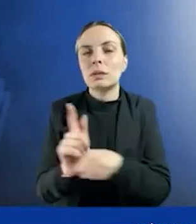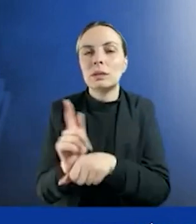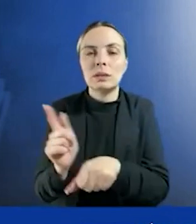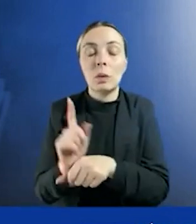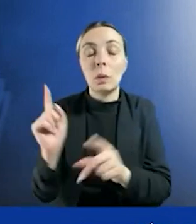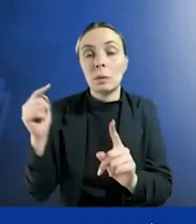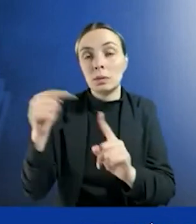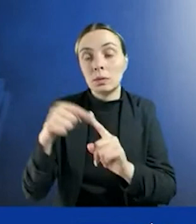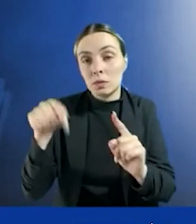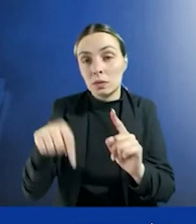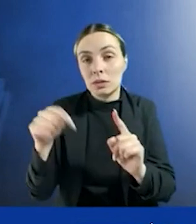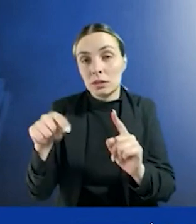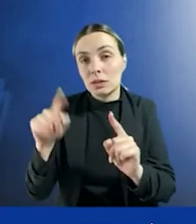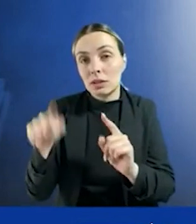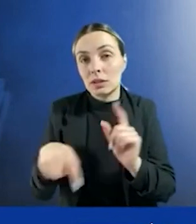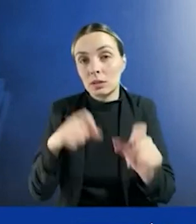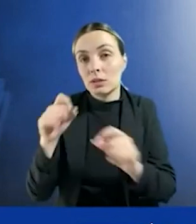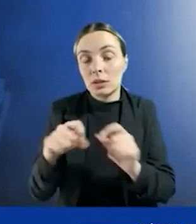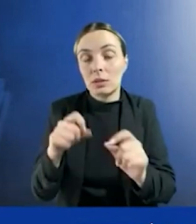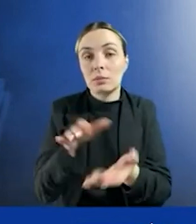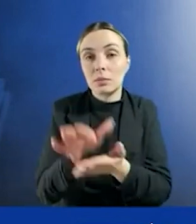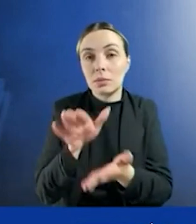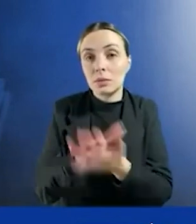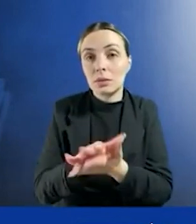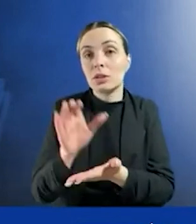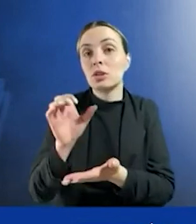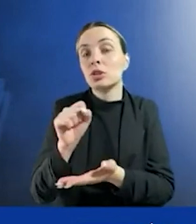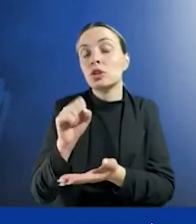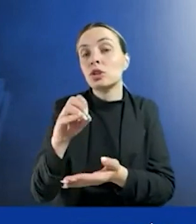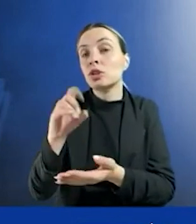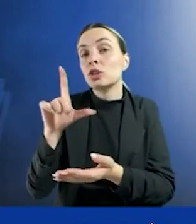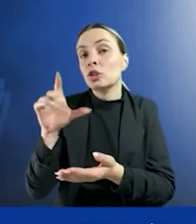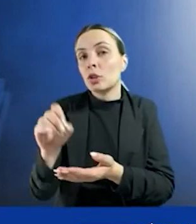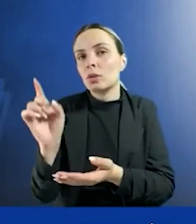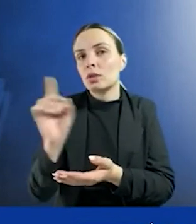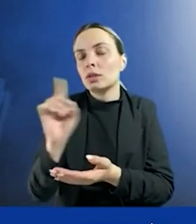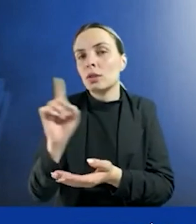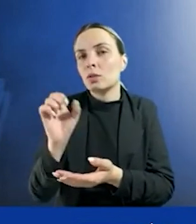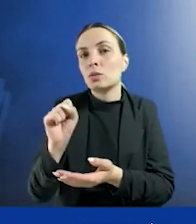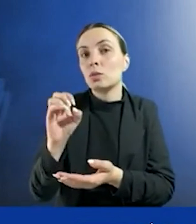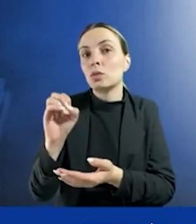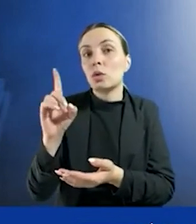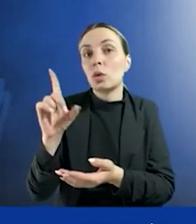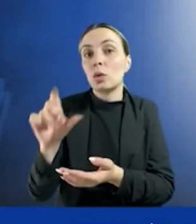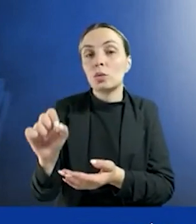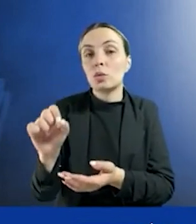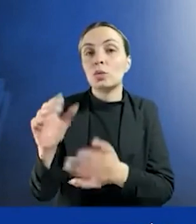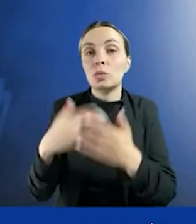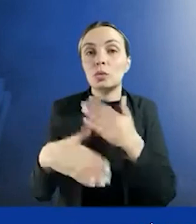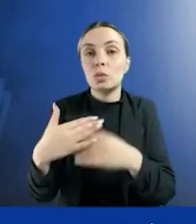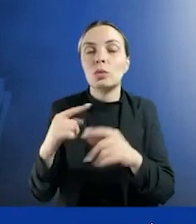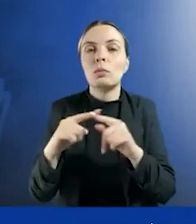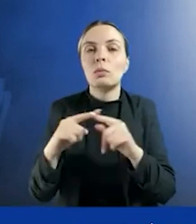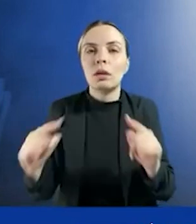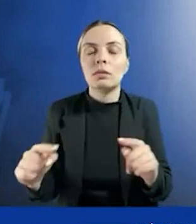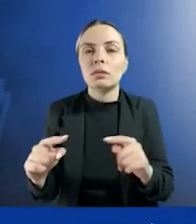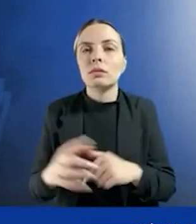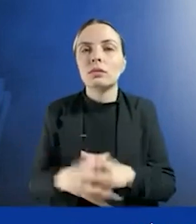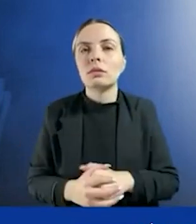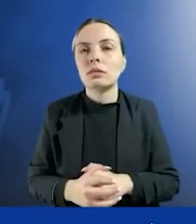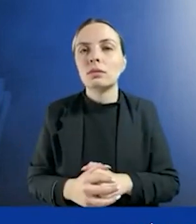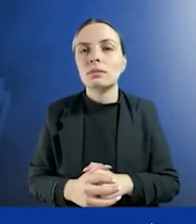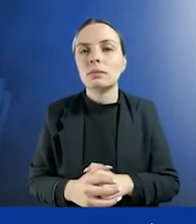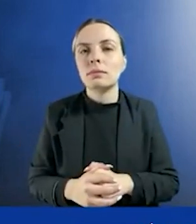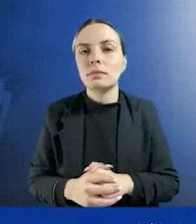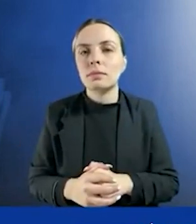é produzir solo, e não produzir só culturas ou produzir animais, produzir o solo em si.